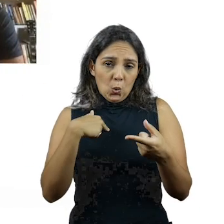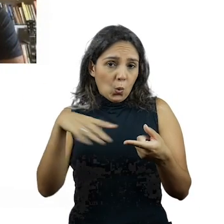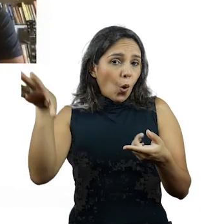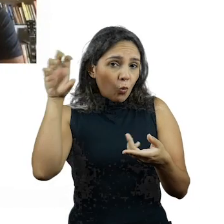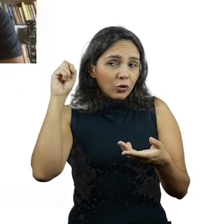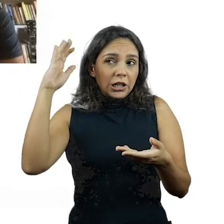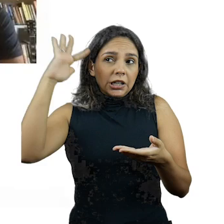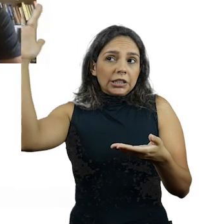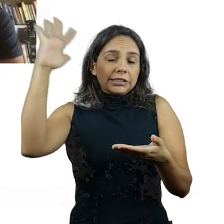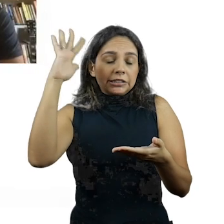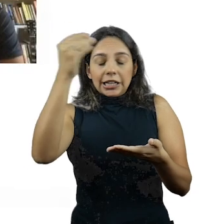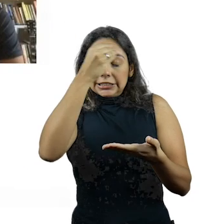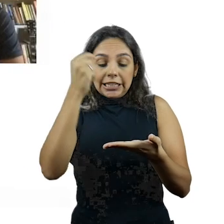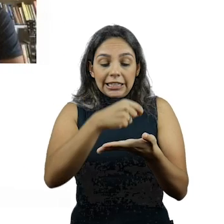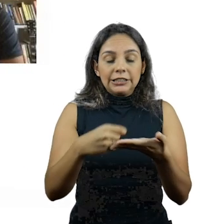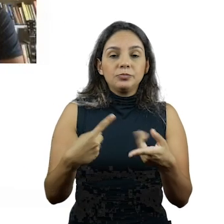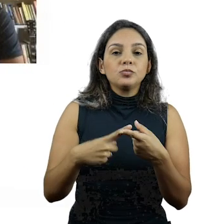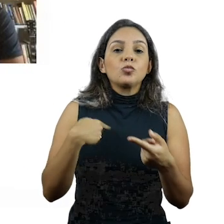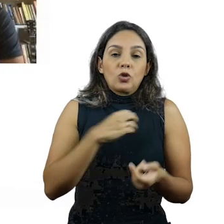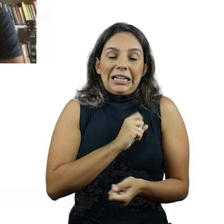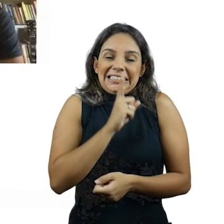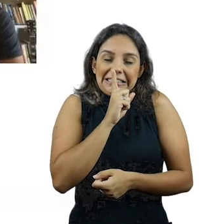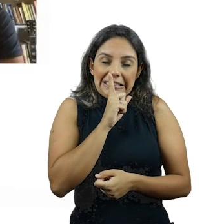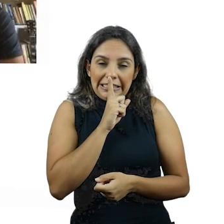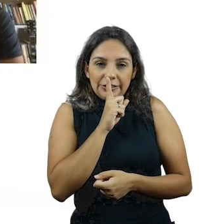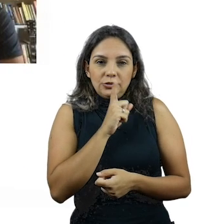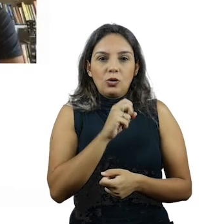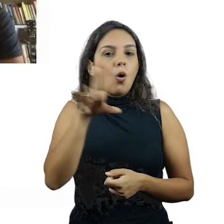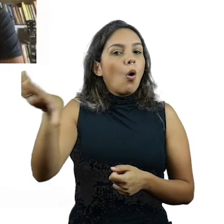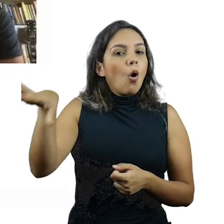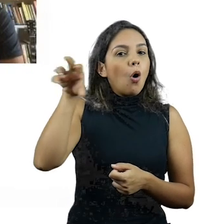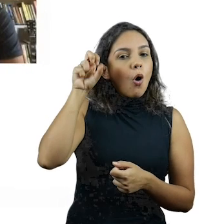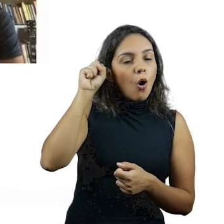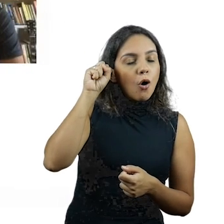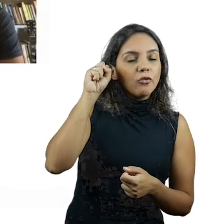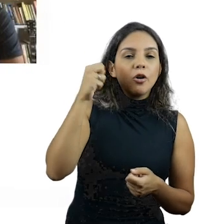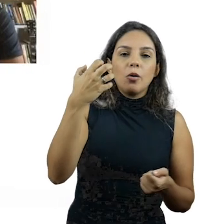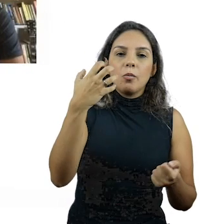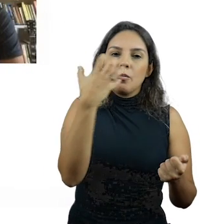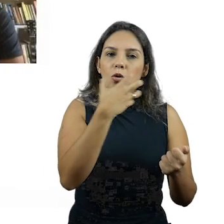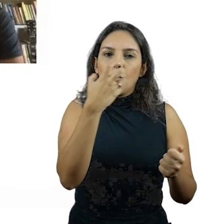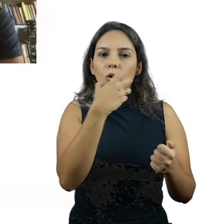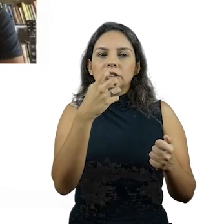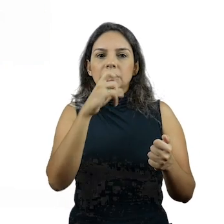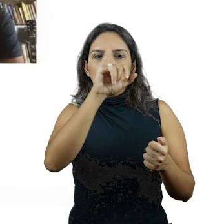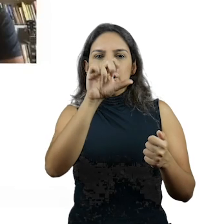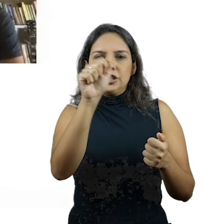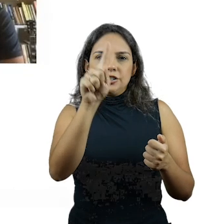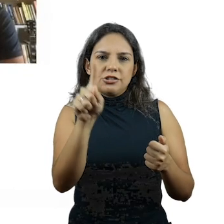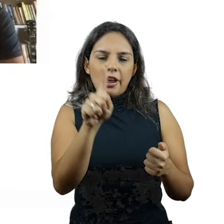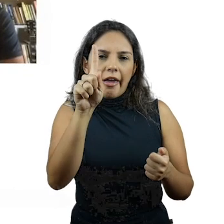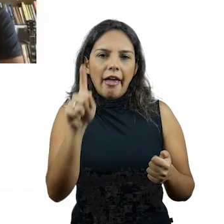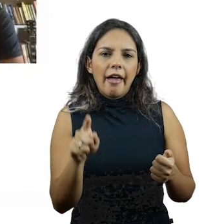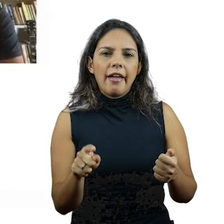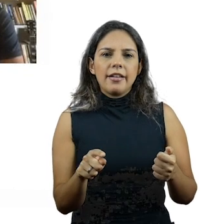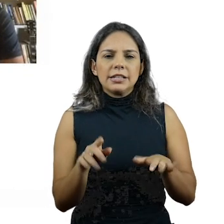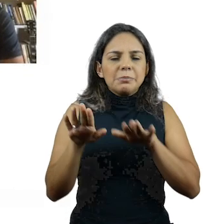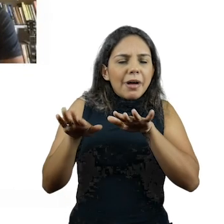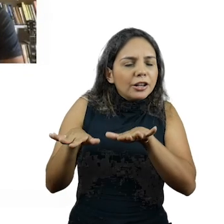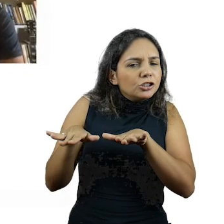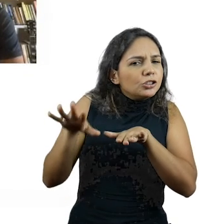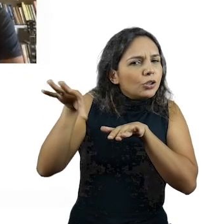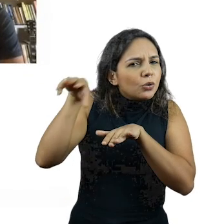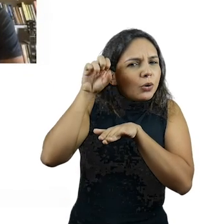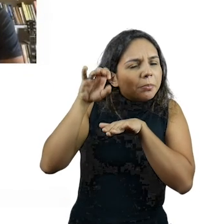em silêncio ou, então, ouvindo uma música instrumental, tipo jazz, tipo Miles Davis, baixinho, assim, porque se eu escuto uma música